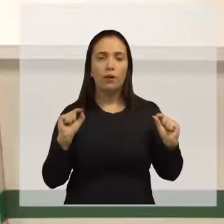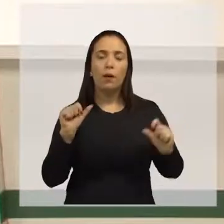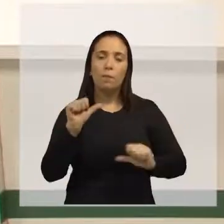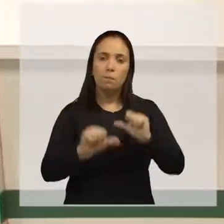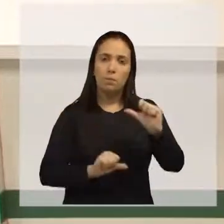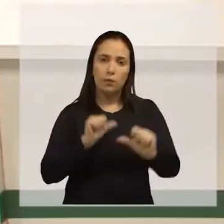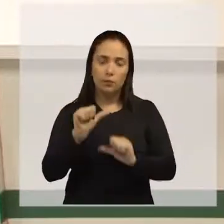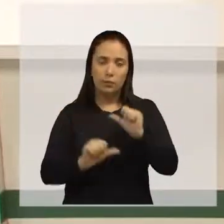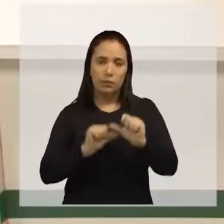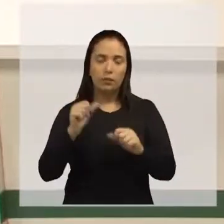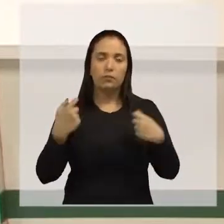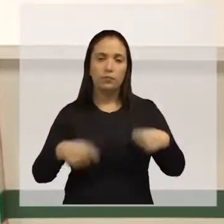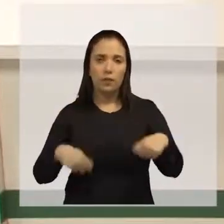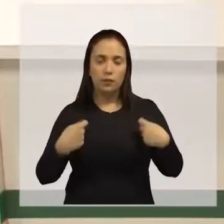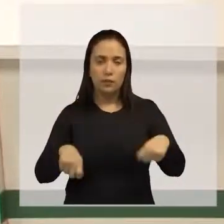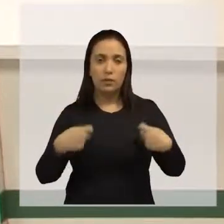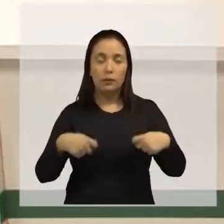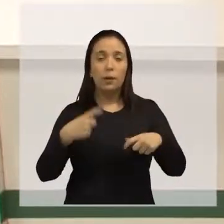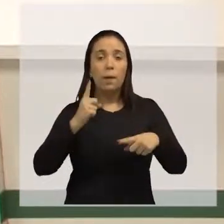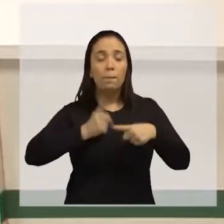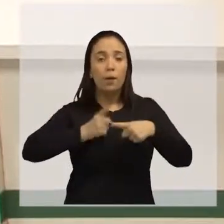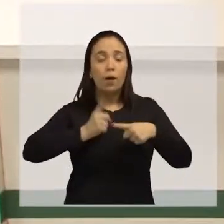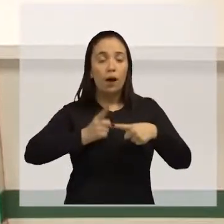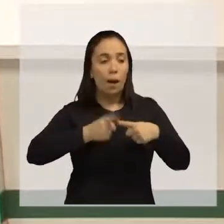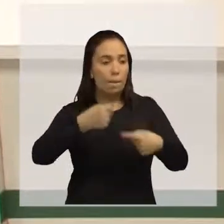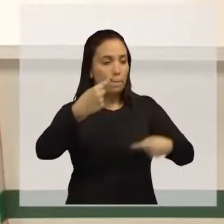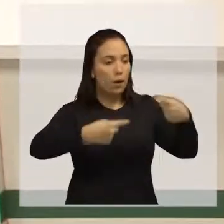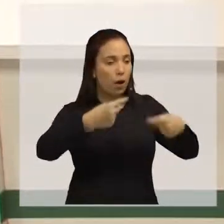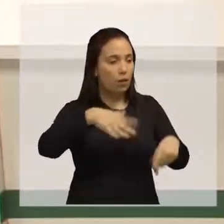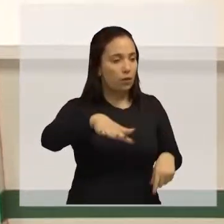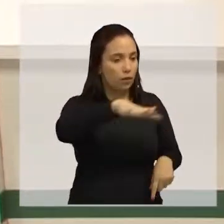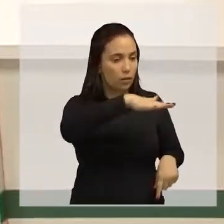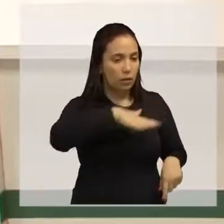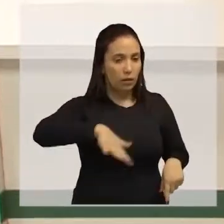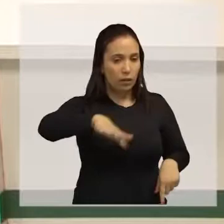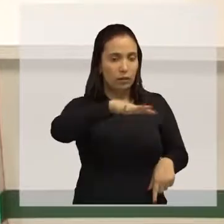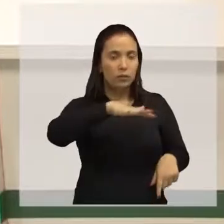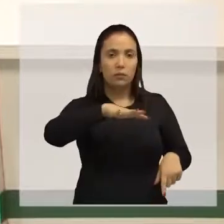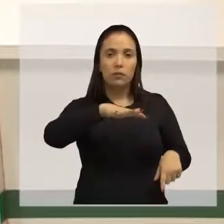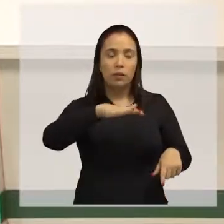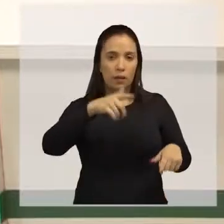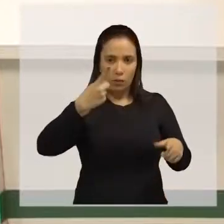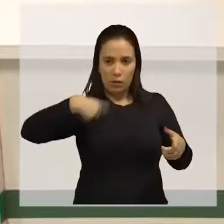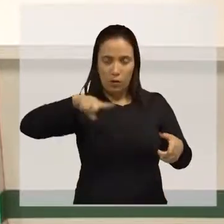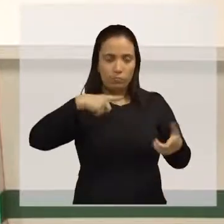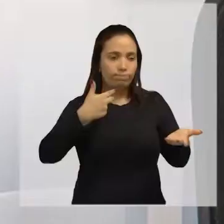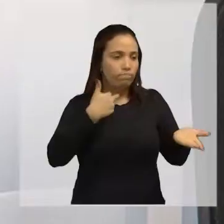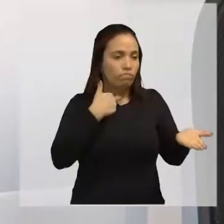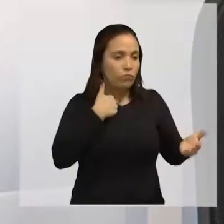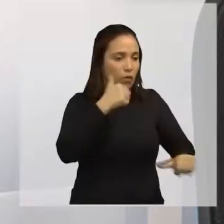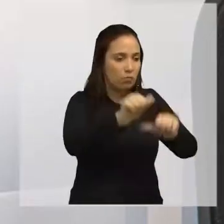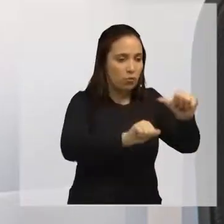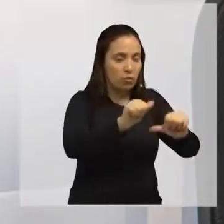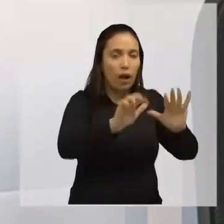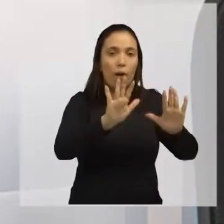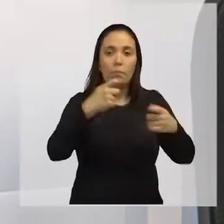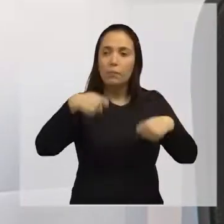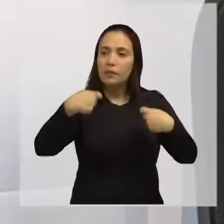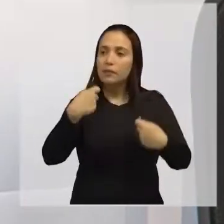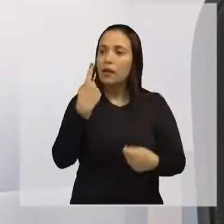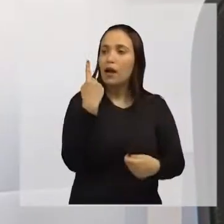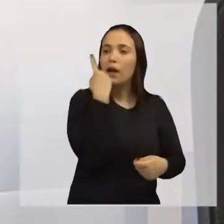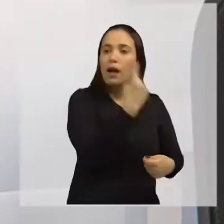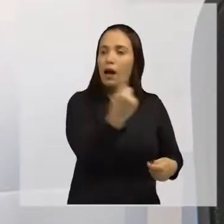que nós não podemos mudar a classe política, nesse momento, a gente está mudando por dentro, no nosso espaço